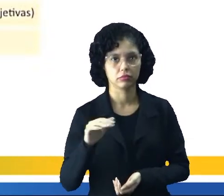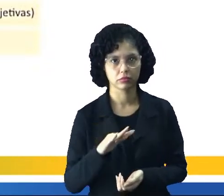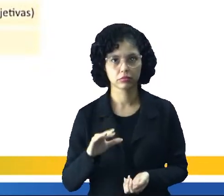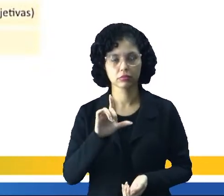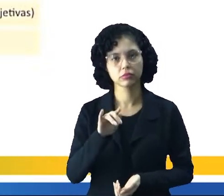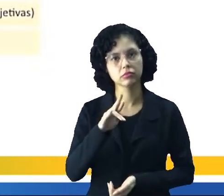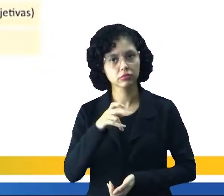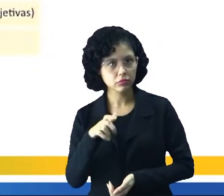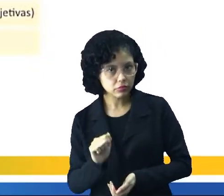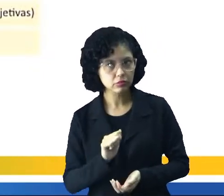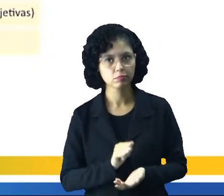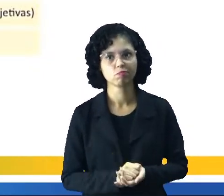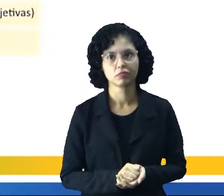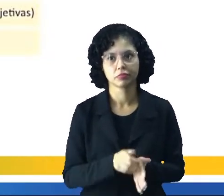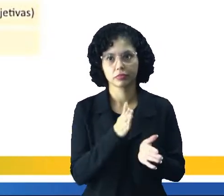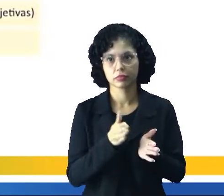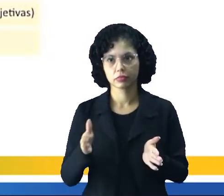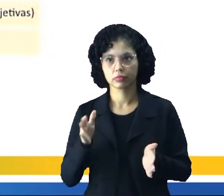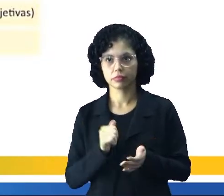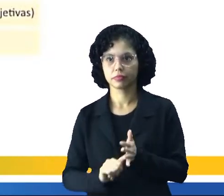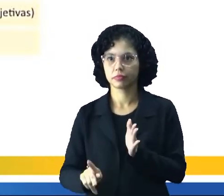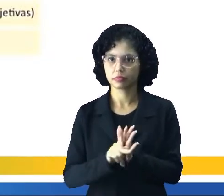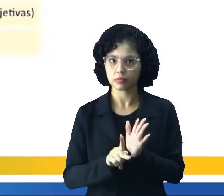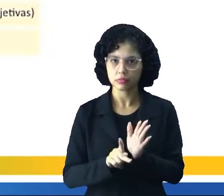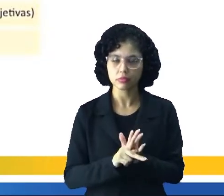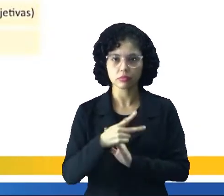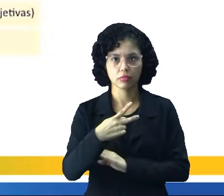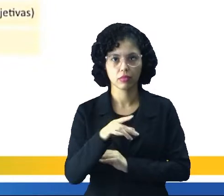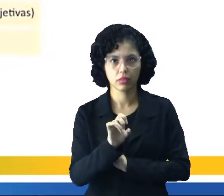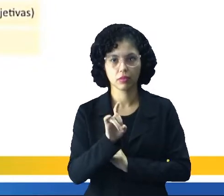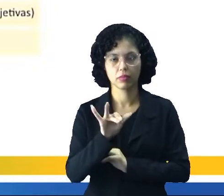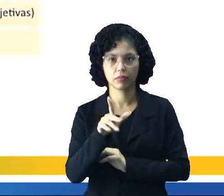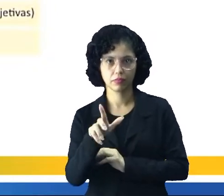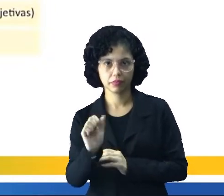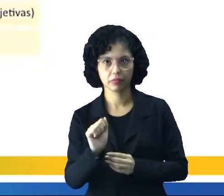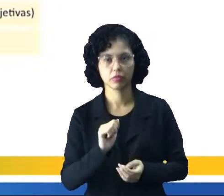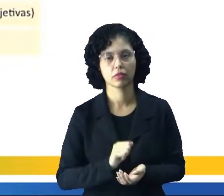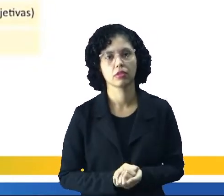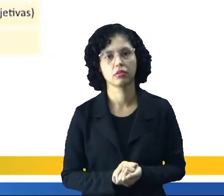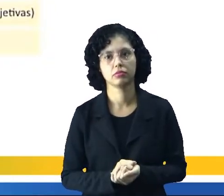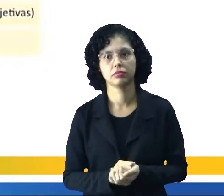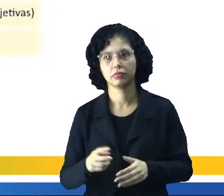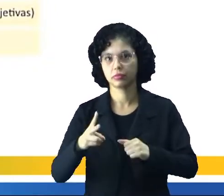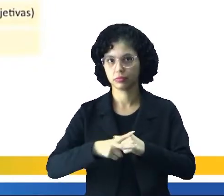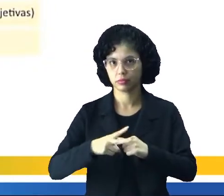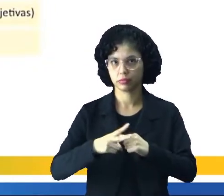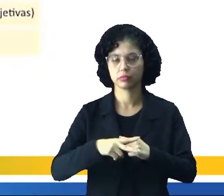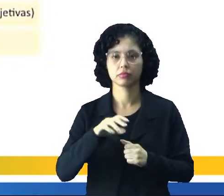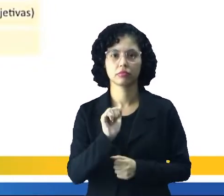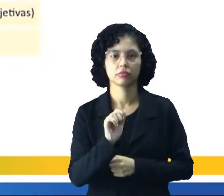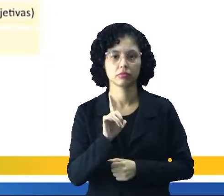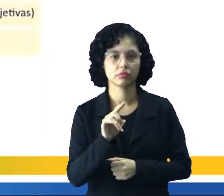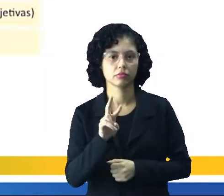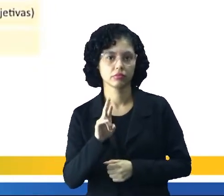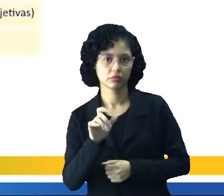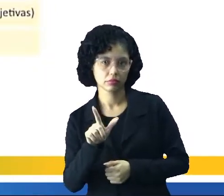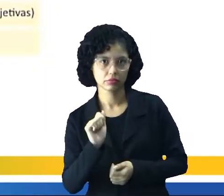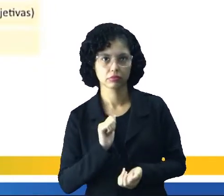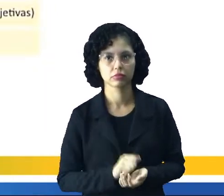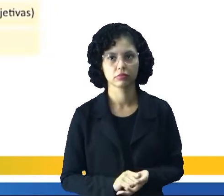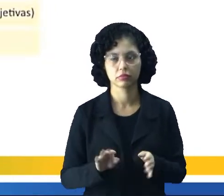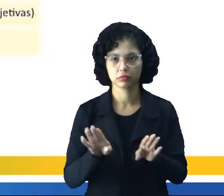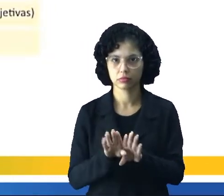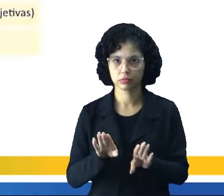lexical. Encadeamento por justa posição, orações subordinadas, principalmente adverbiais e adjetivas.